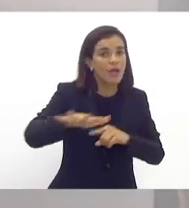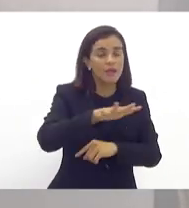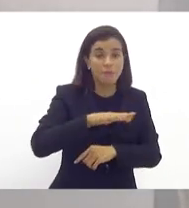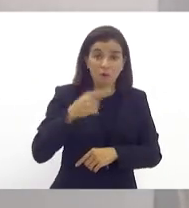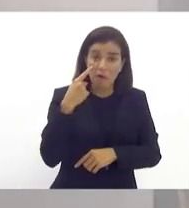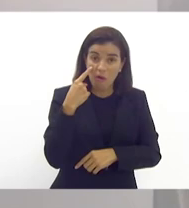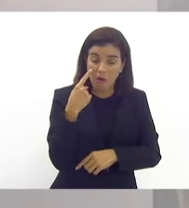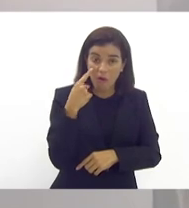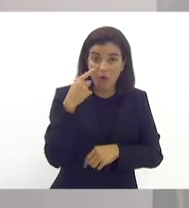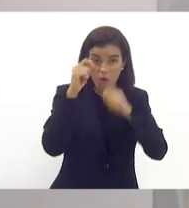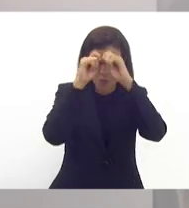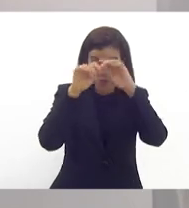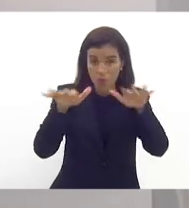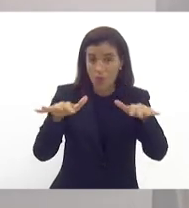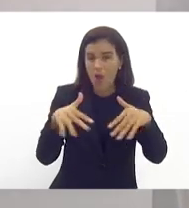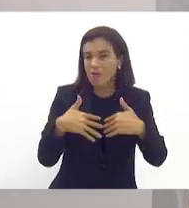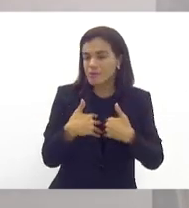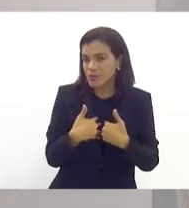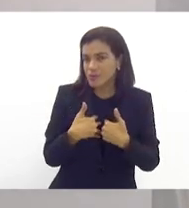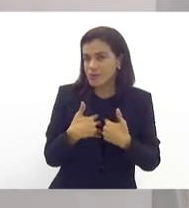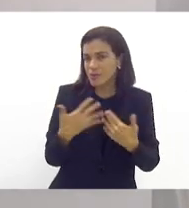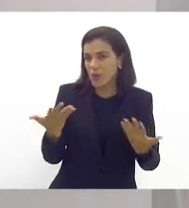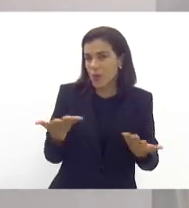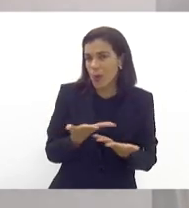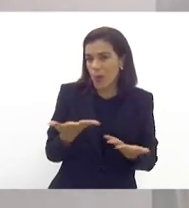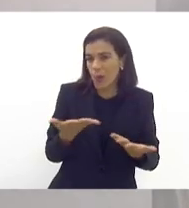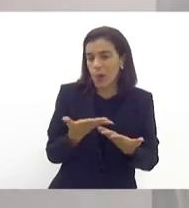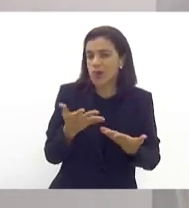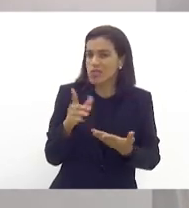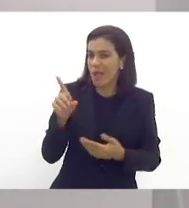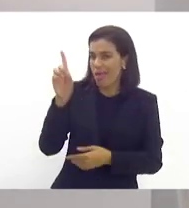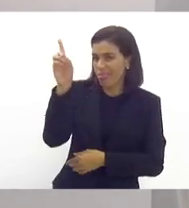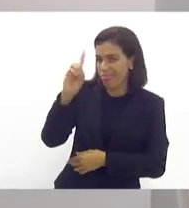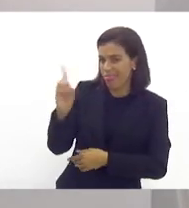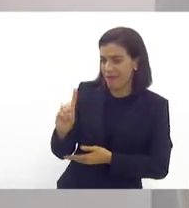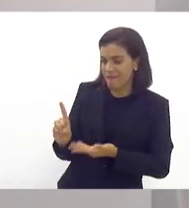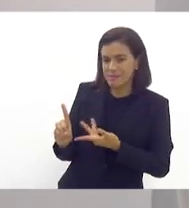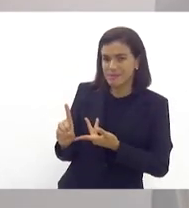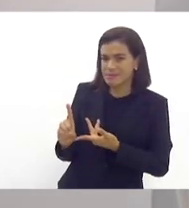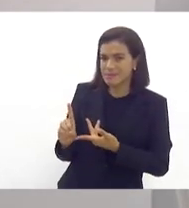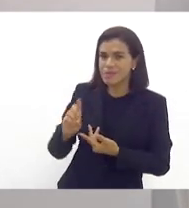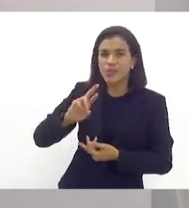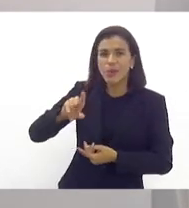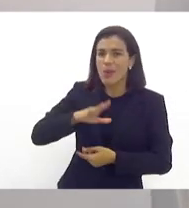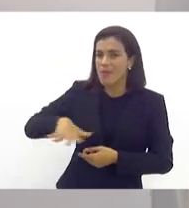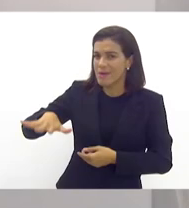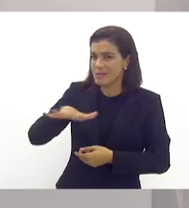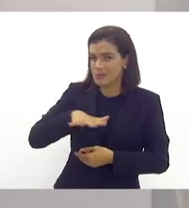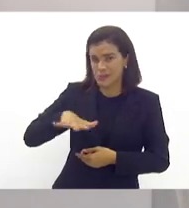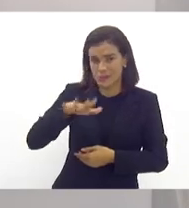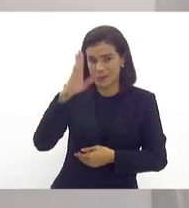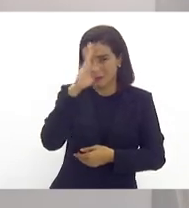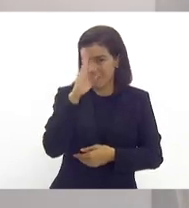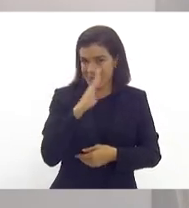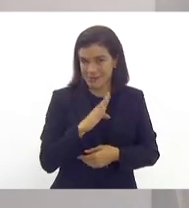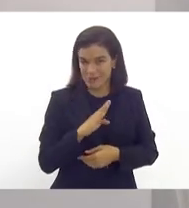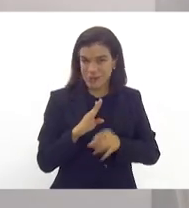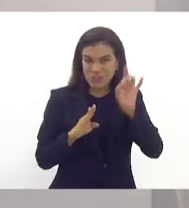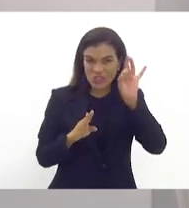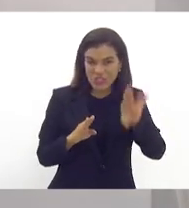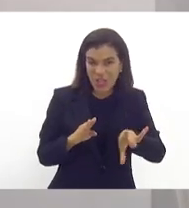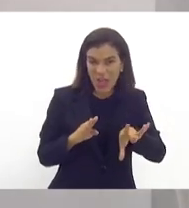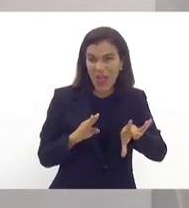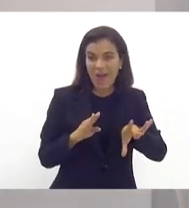bem o autismo né que hoje é considerado uma deficiência não é uma situação só do Brasil né E só dos